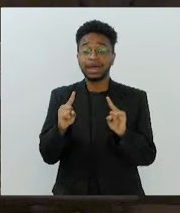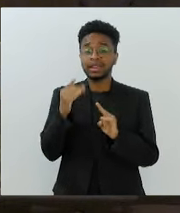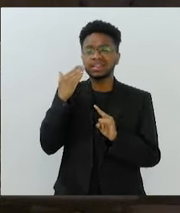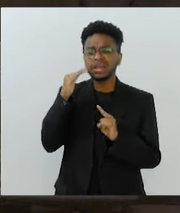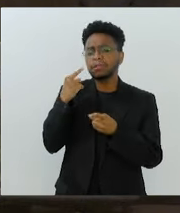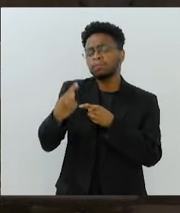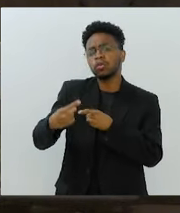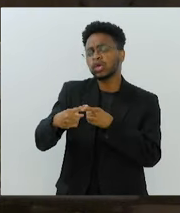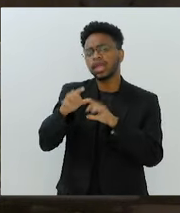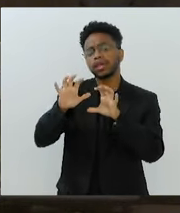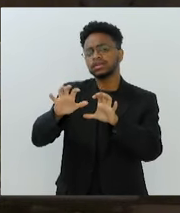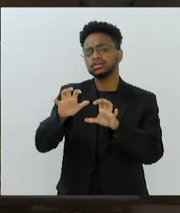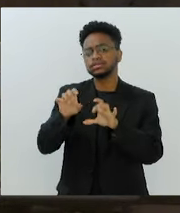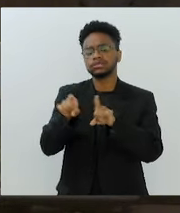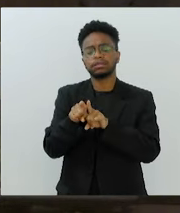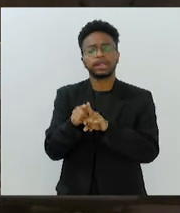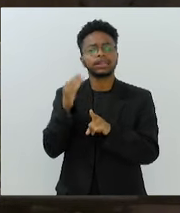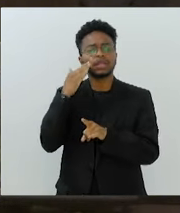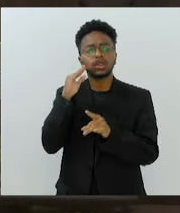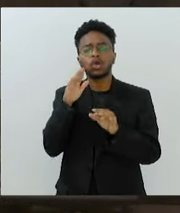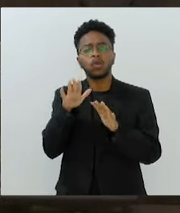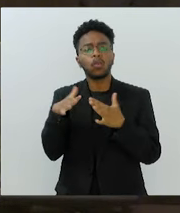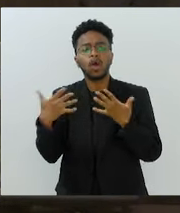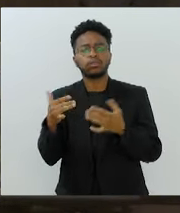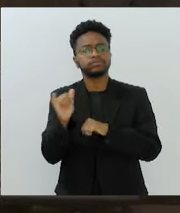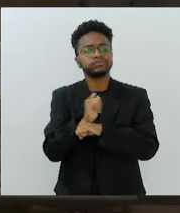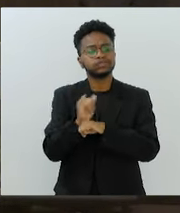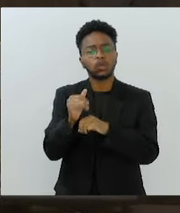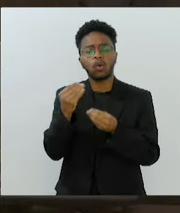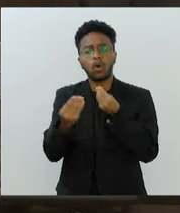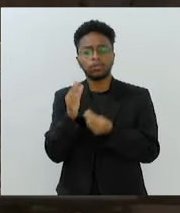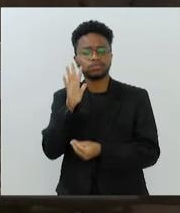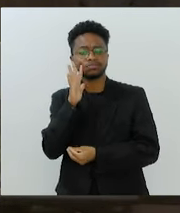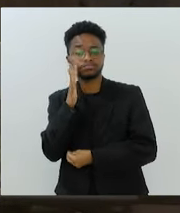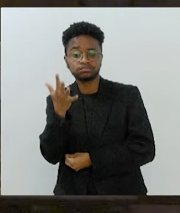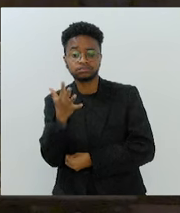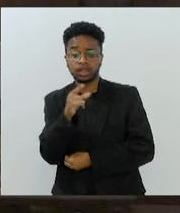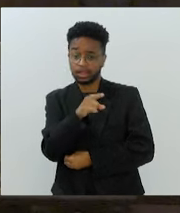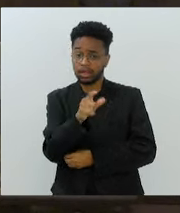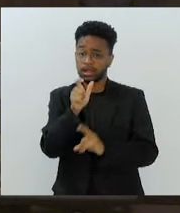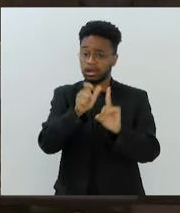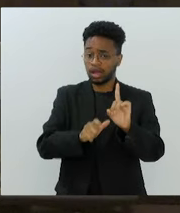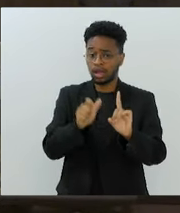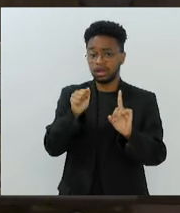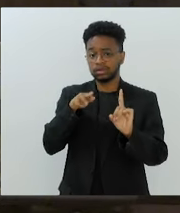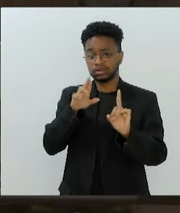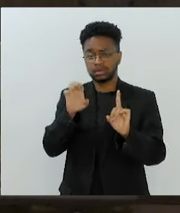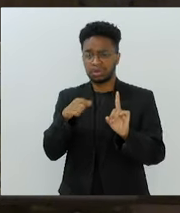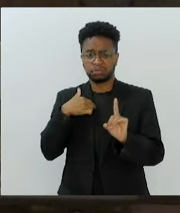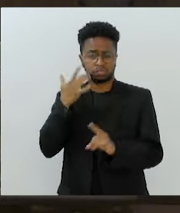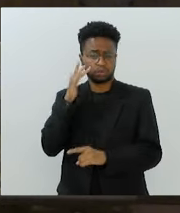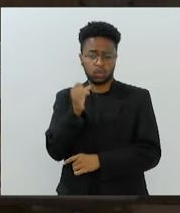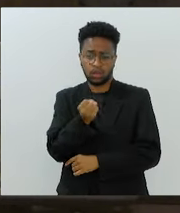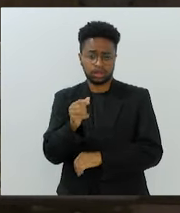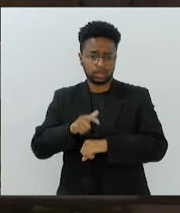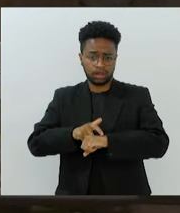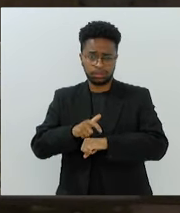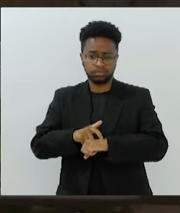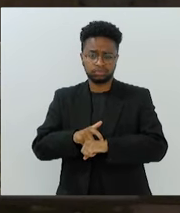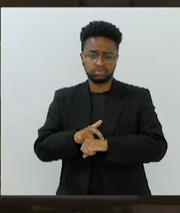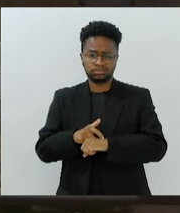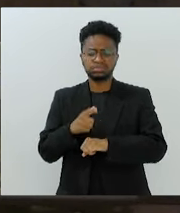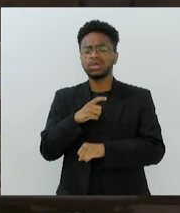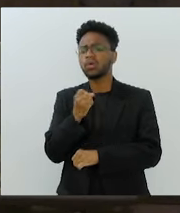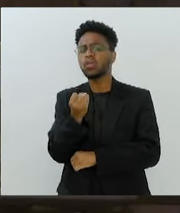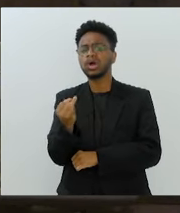assim e quais são as alternativas, as soluções. O André, não sei quantos anos, talvez, quantos anos tem Cidades e